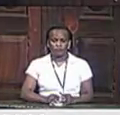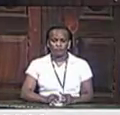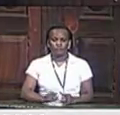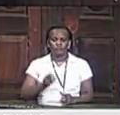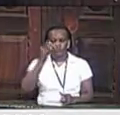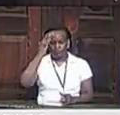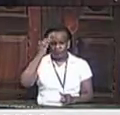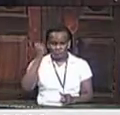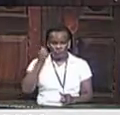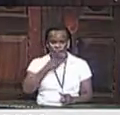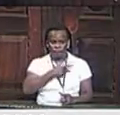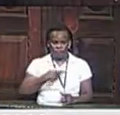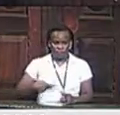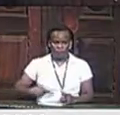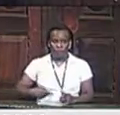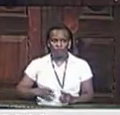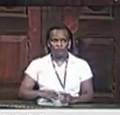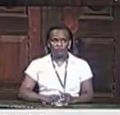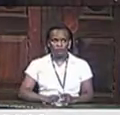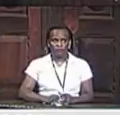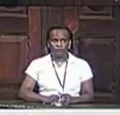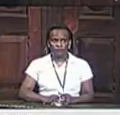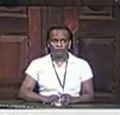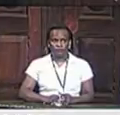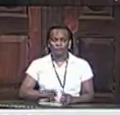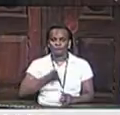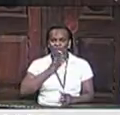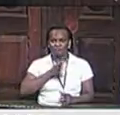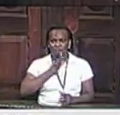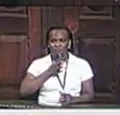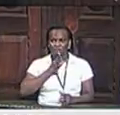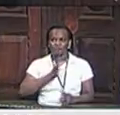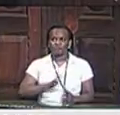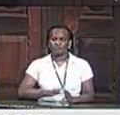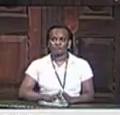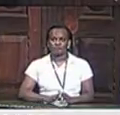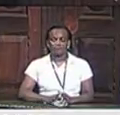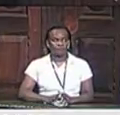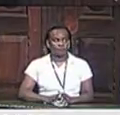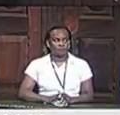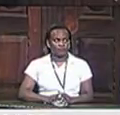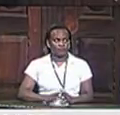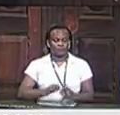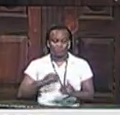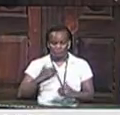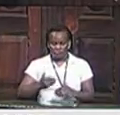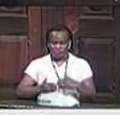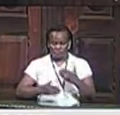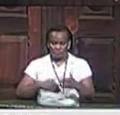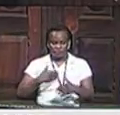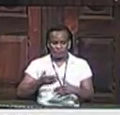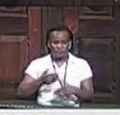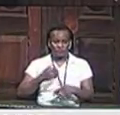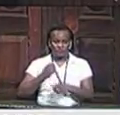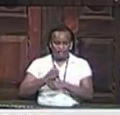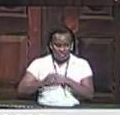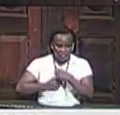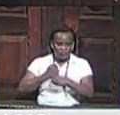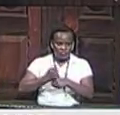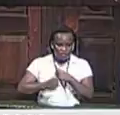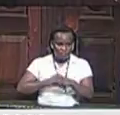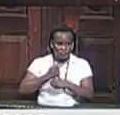eu sei, senhor presidente, conheço, ao longo de todos esses últimos